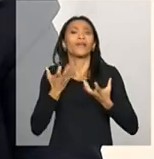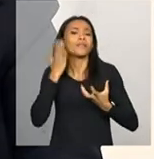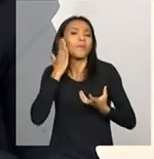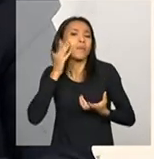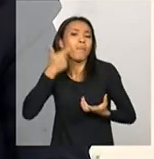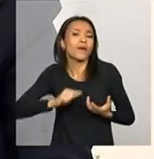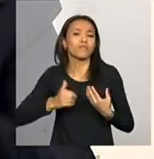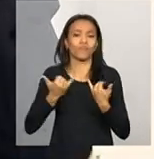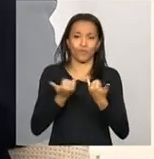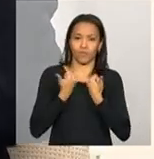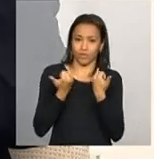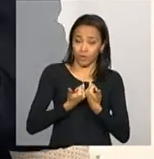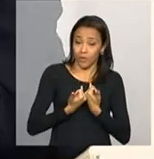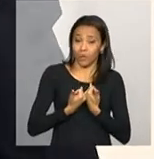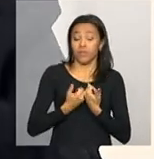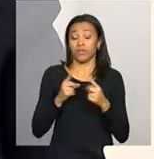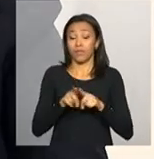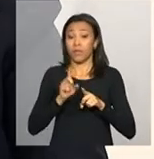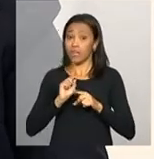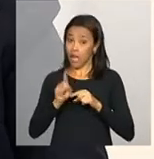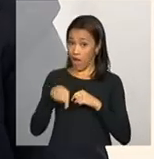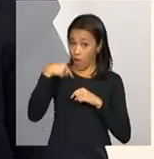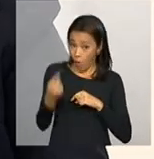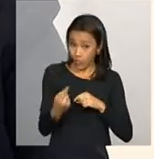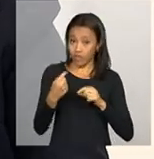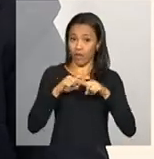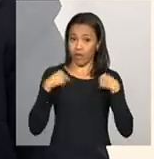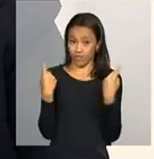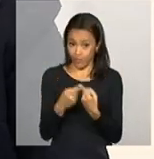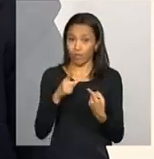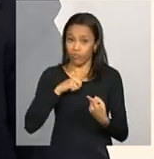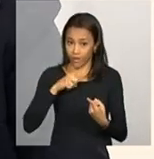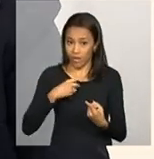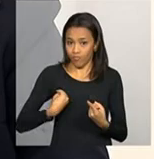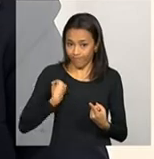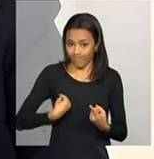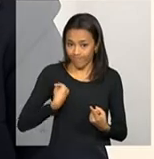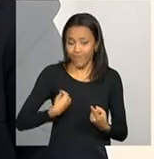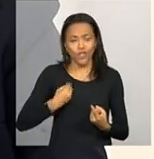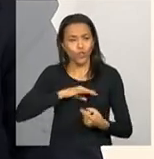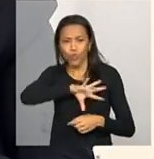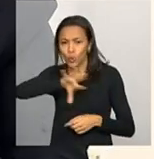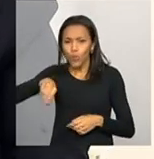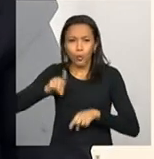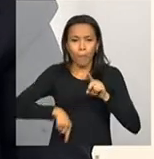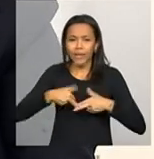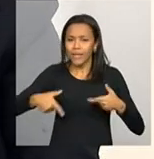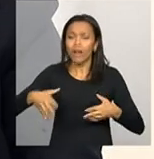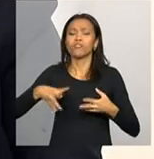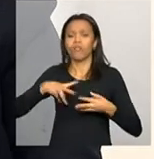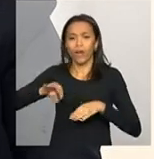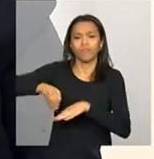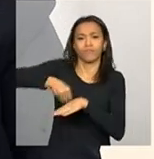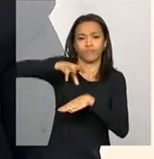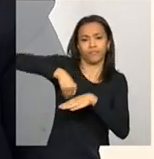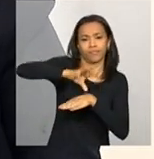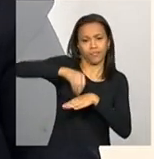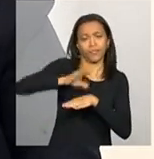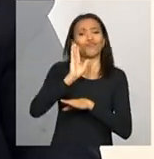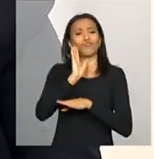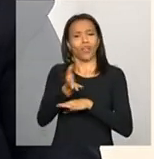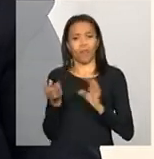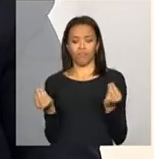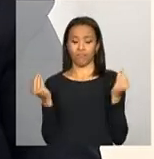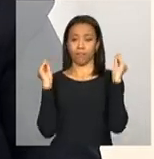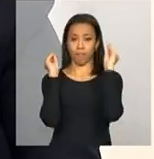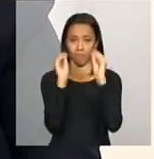e nessa próxima reunião nós temos a intenção de repassar todo esse material que também já está disponibilizado no